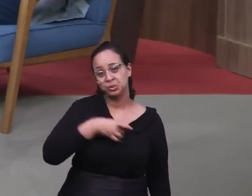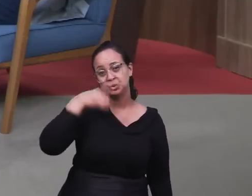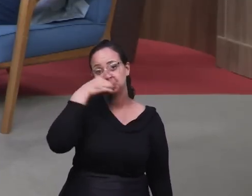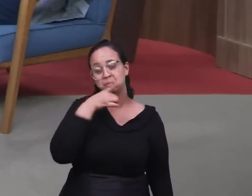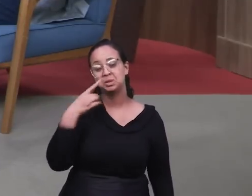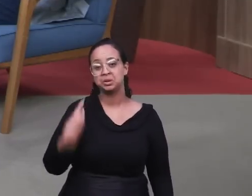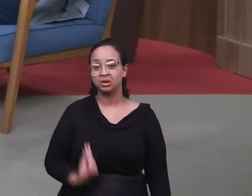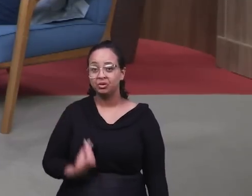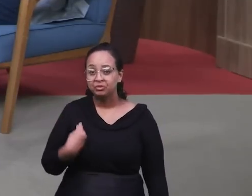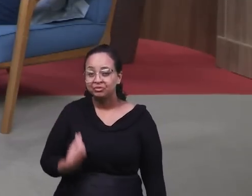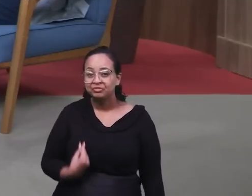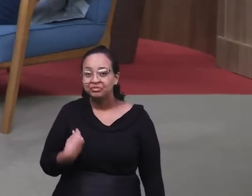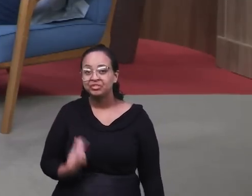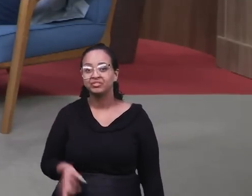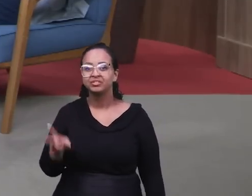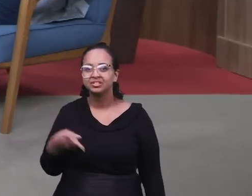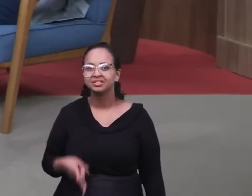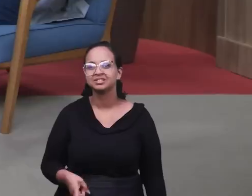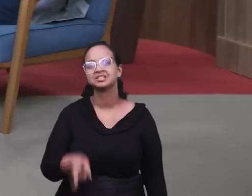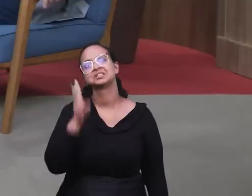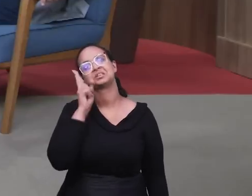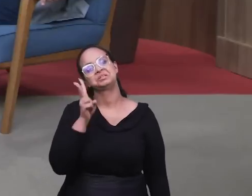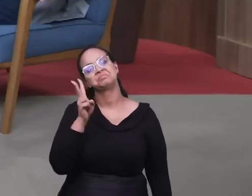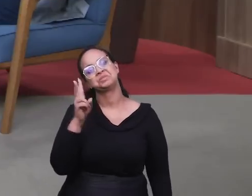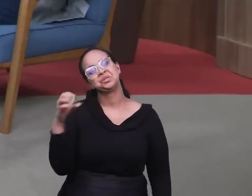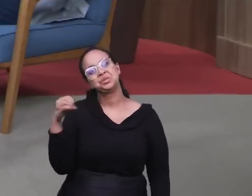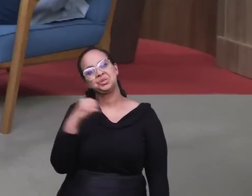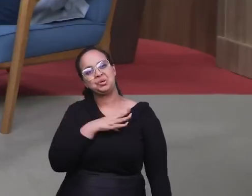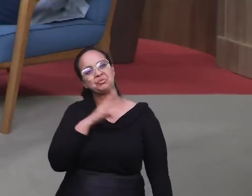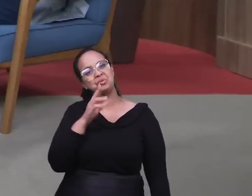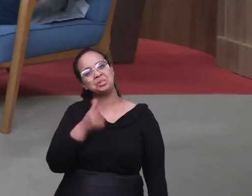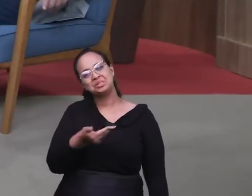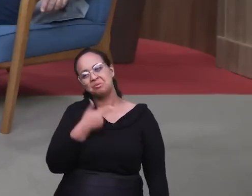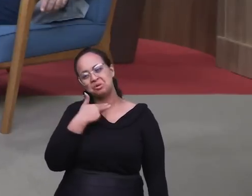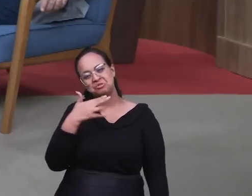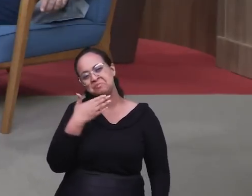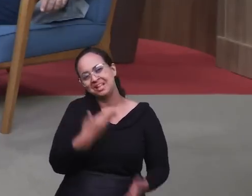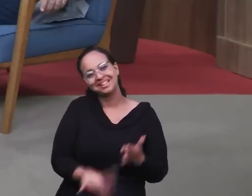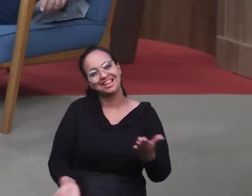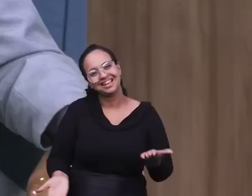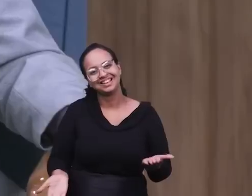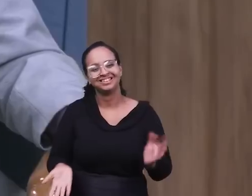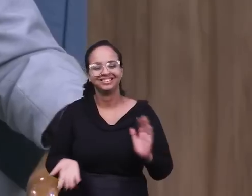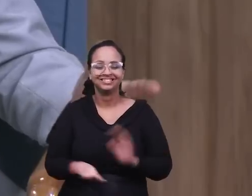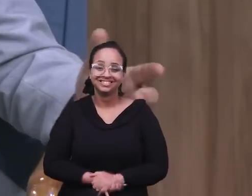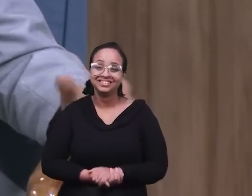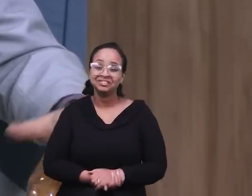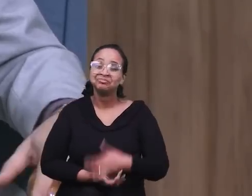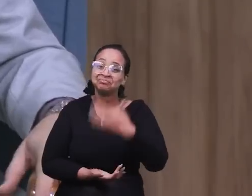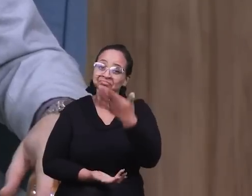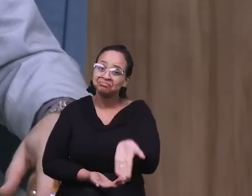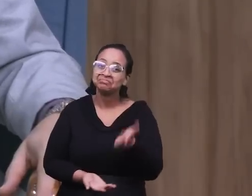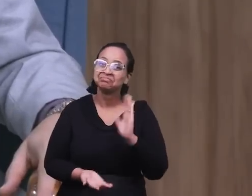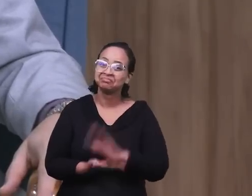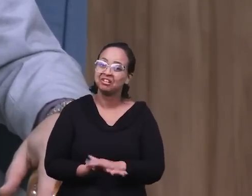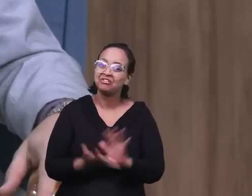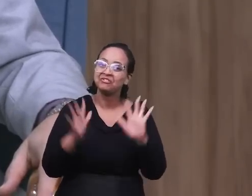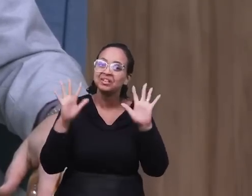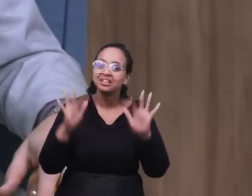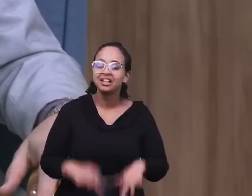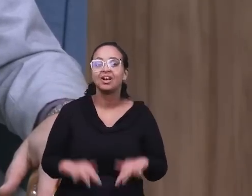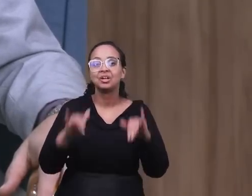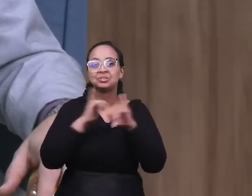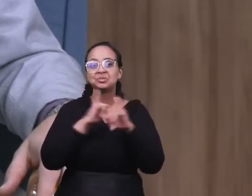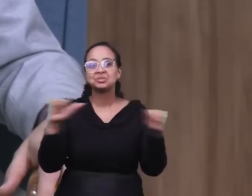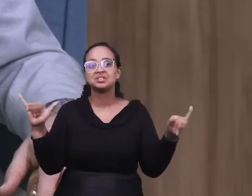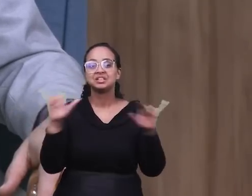manhã, ao vivo, e sempre um conteúdo inédito que você não pode perder. E assim estamos chegando ao final desta edição do